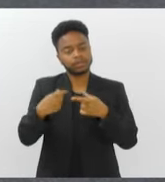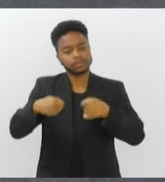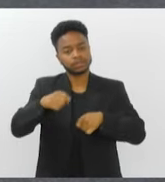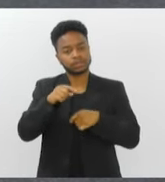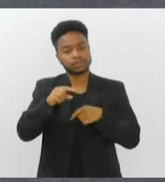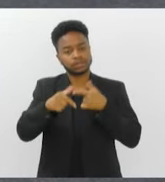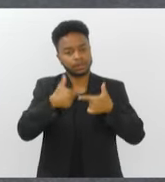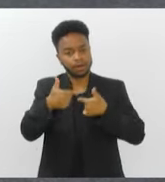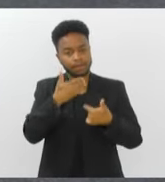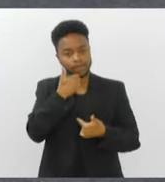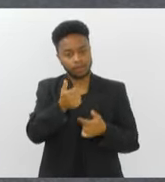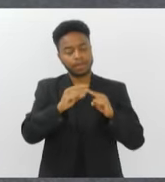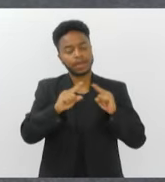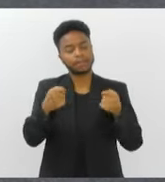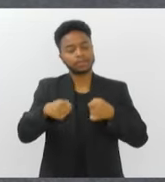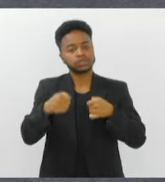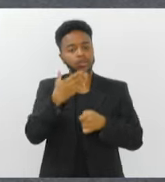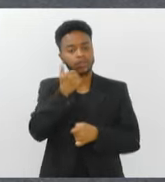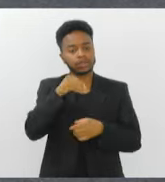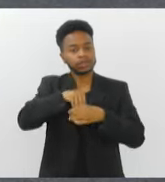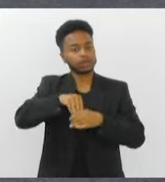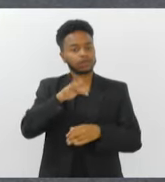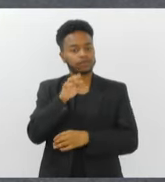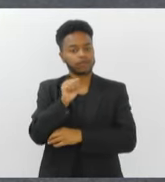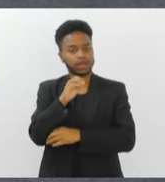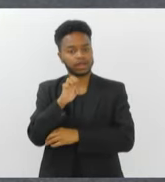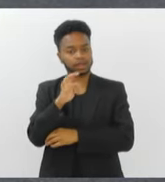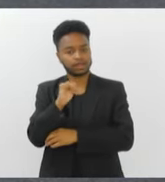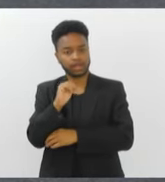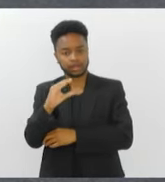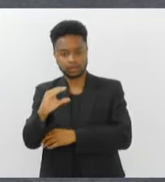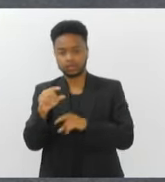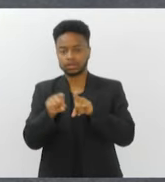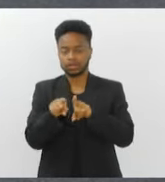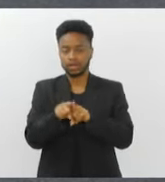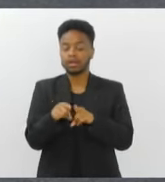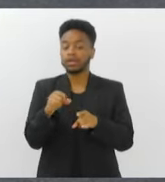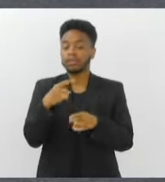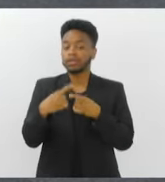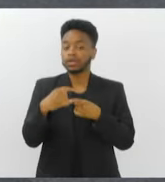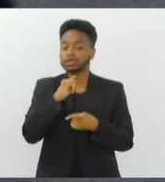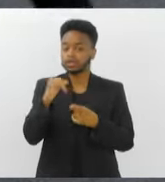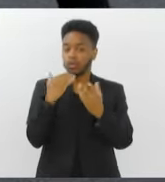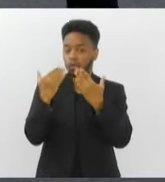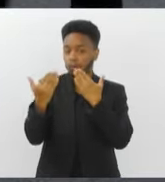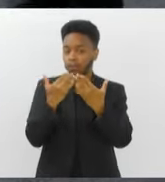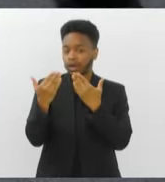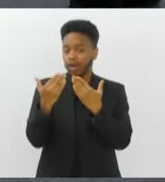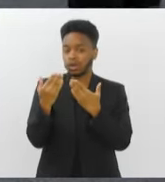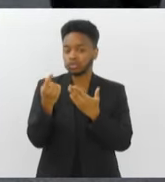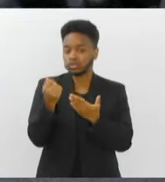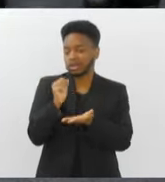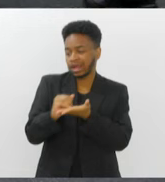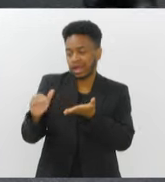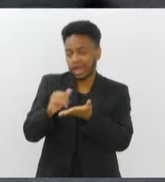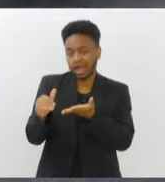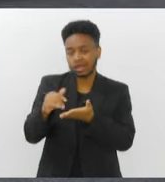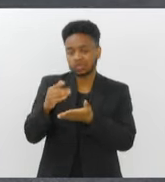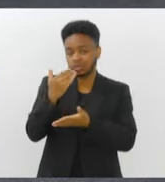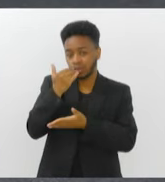alimentação na FAETEC. O custo dessa alimentação comparado com o que custa a oferta do curso é muito mais